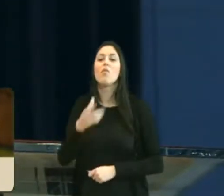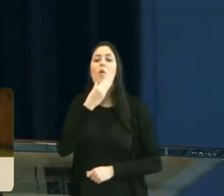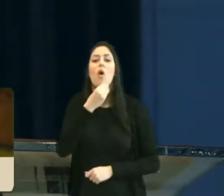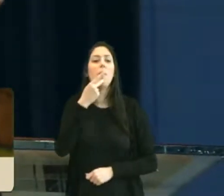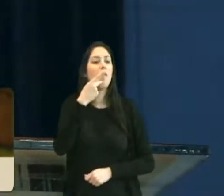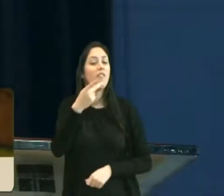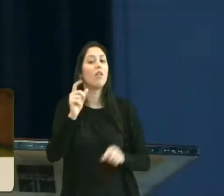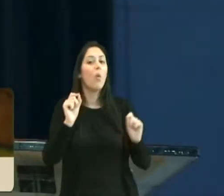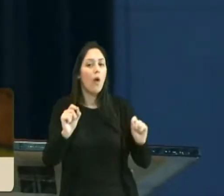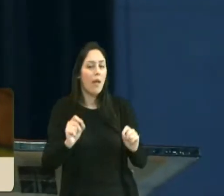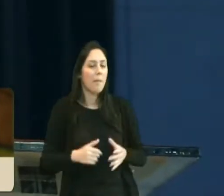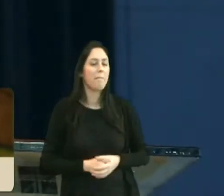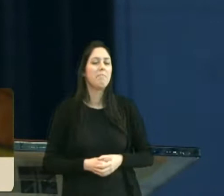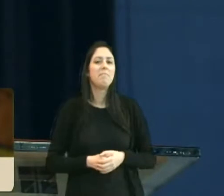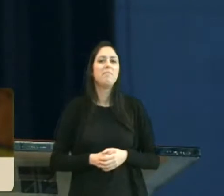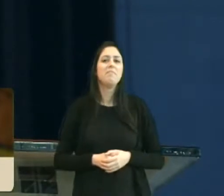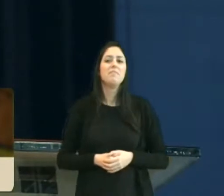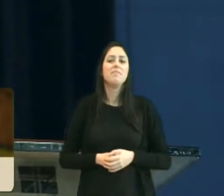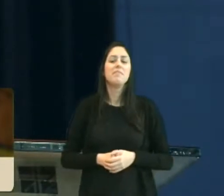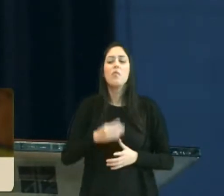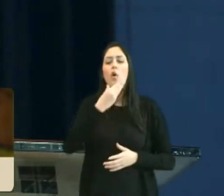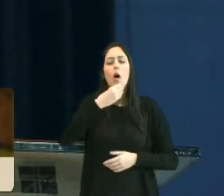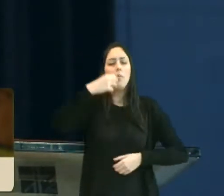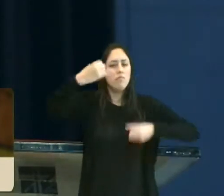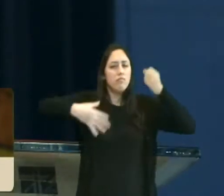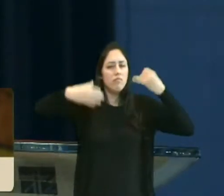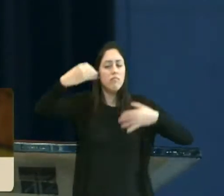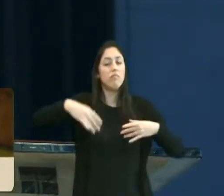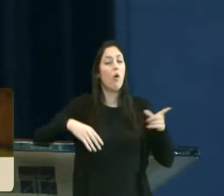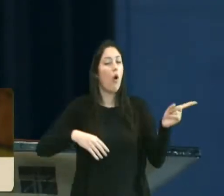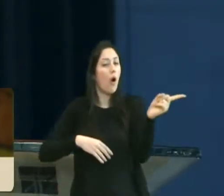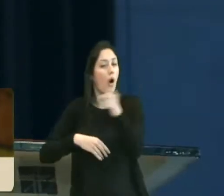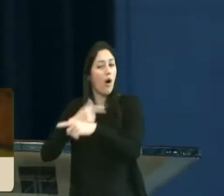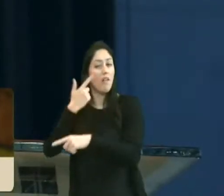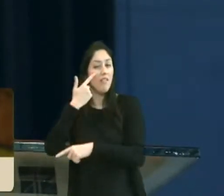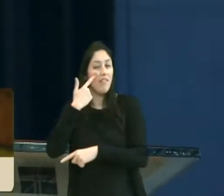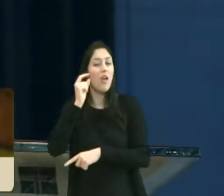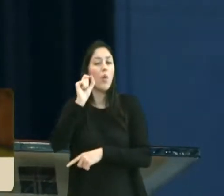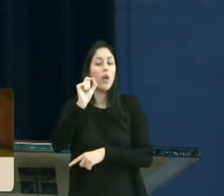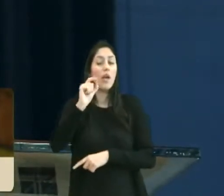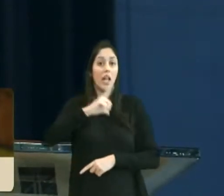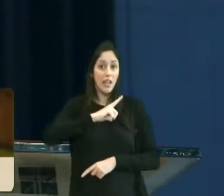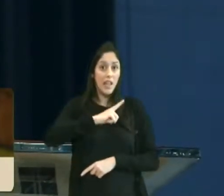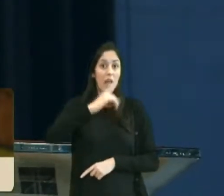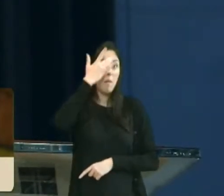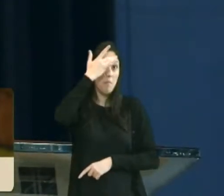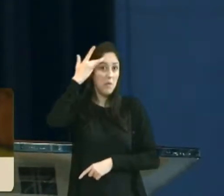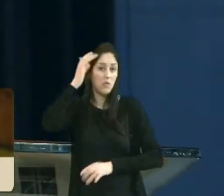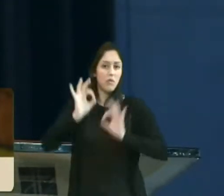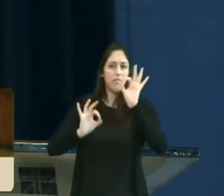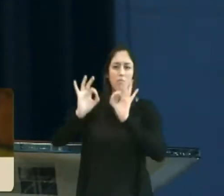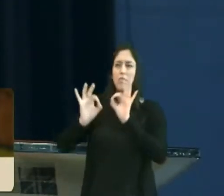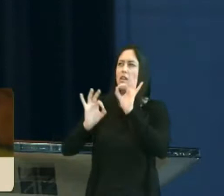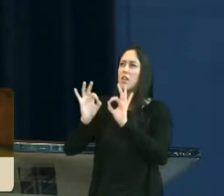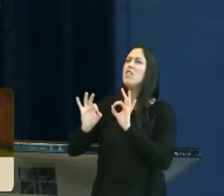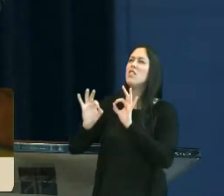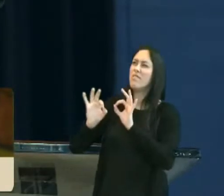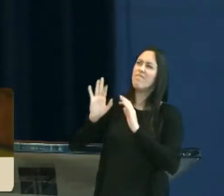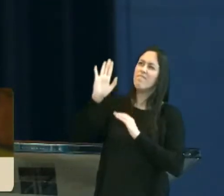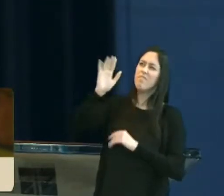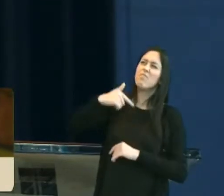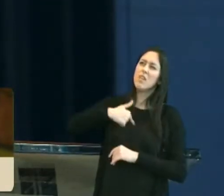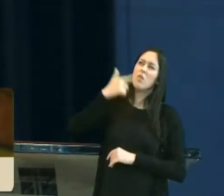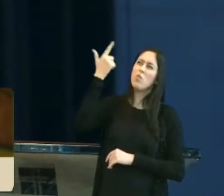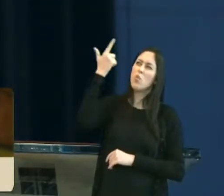maiores problemas é, ao planejar a escalada, acreditar que